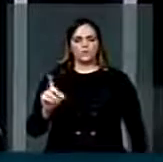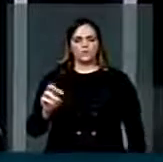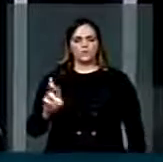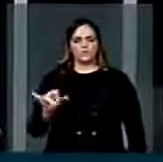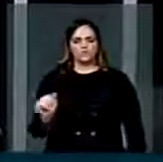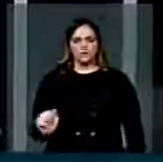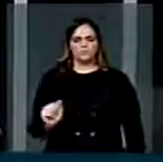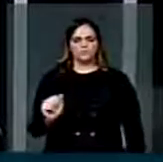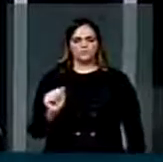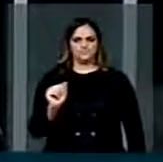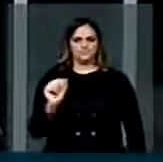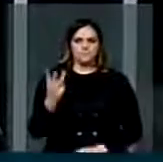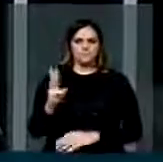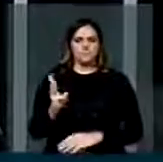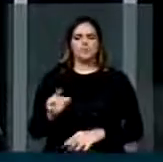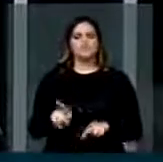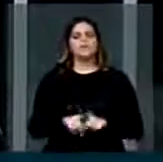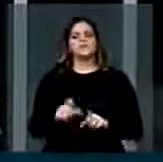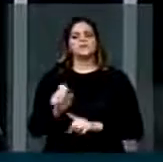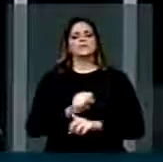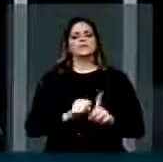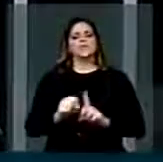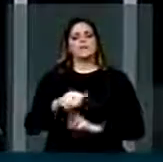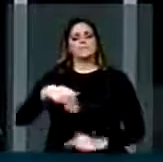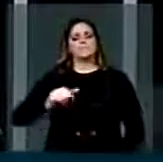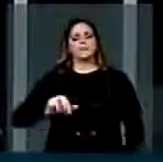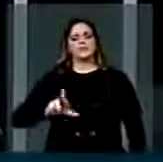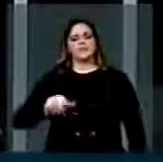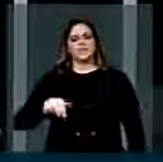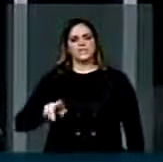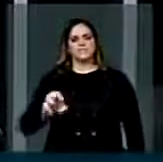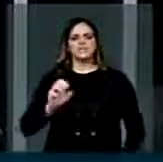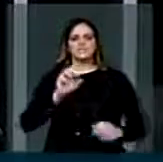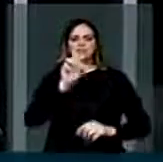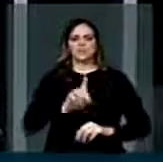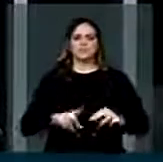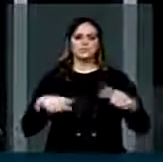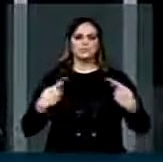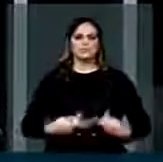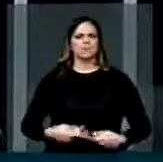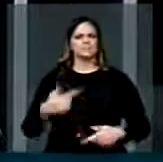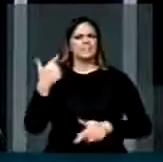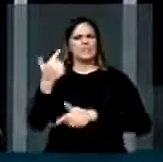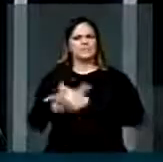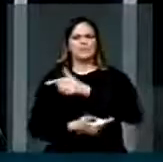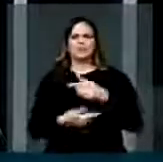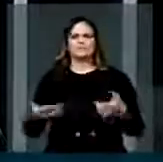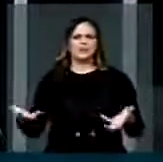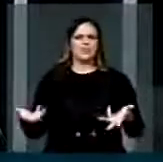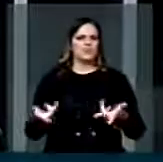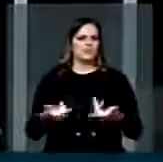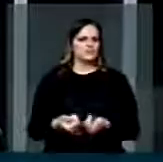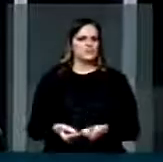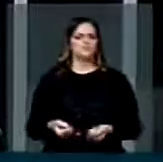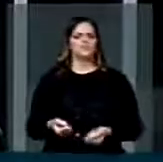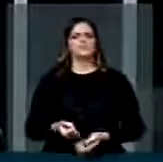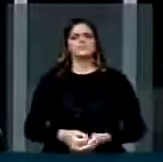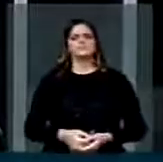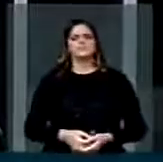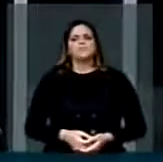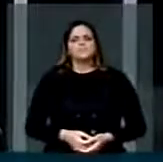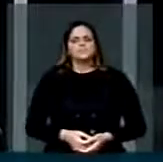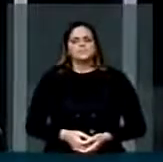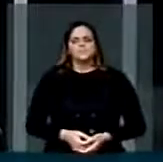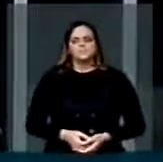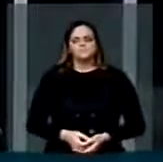Maranhão, para a Sociedade Maranhense de Defesa de Direitos Humanos, que faz um trabalho excelente na